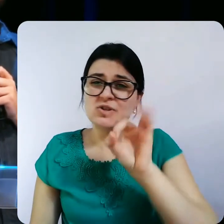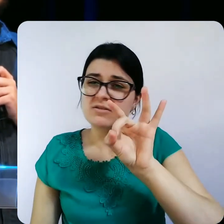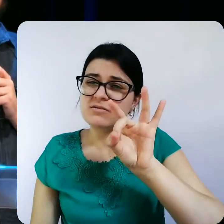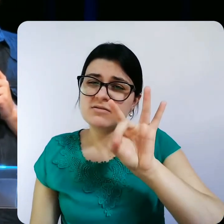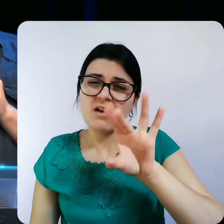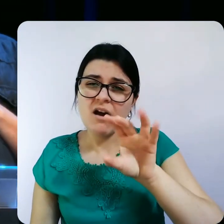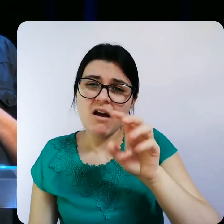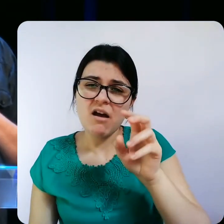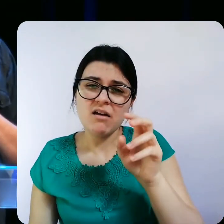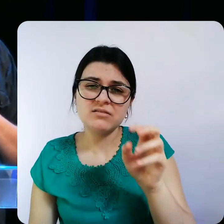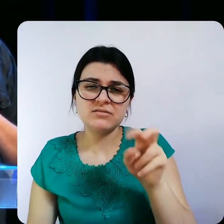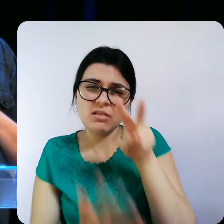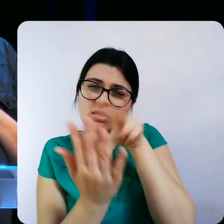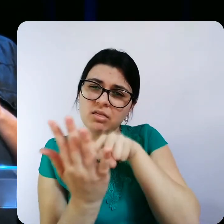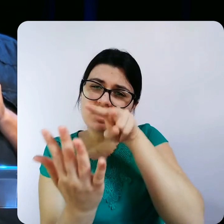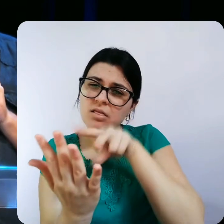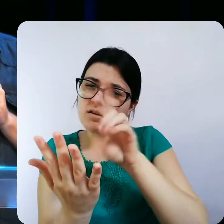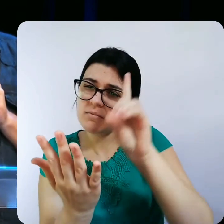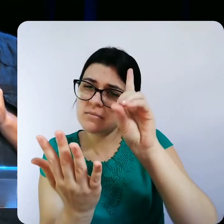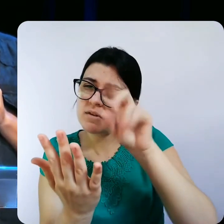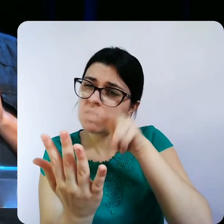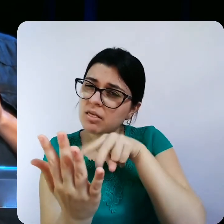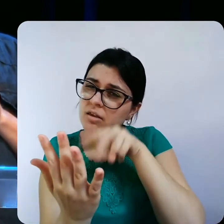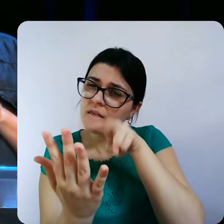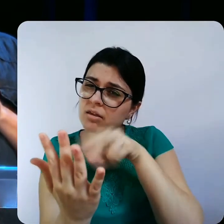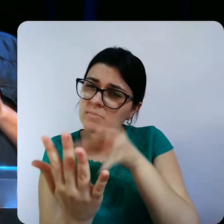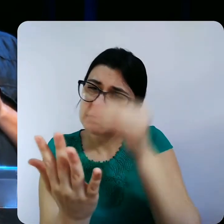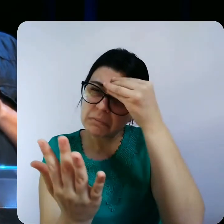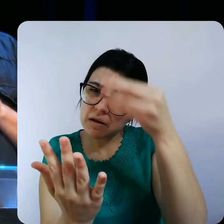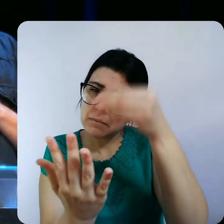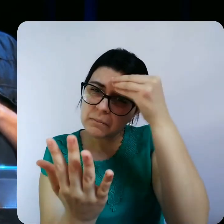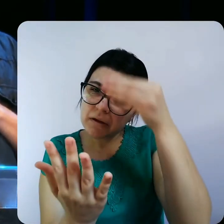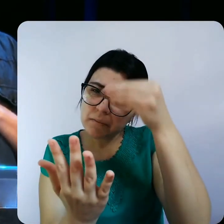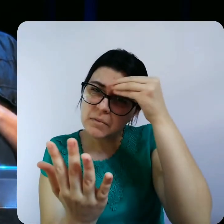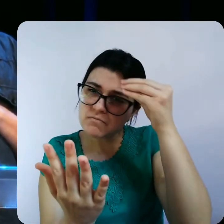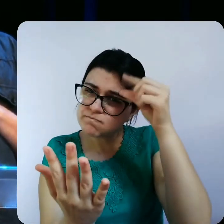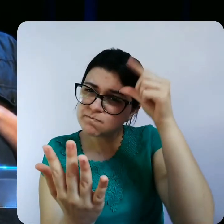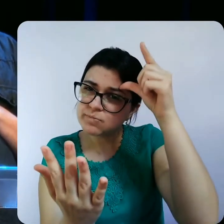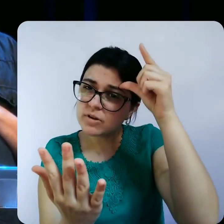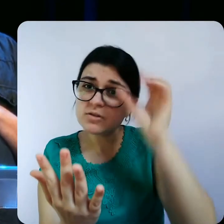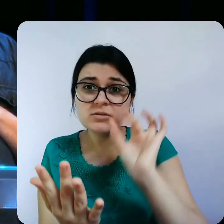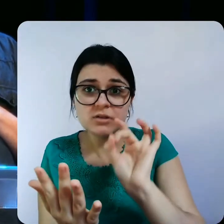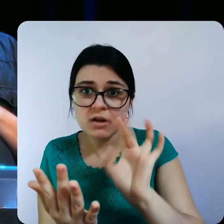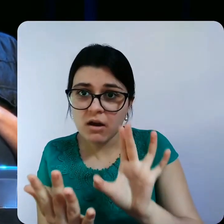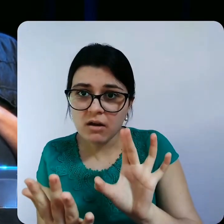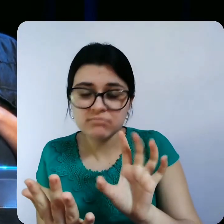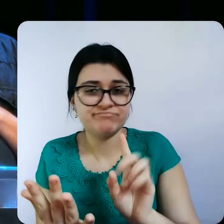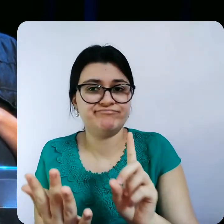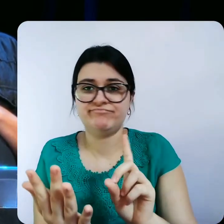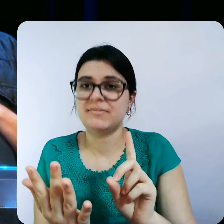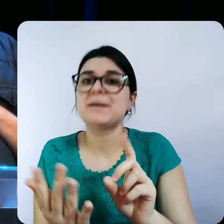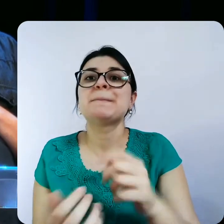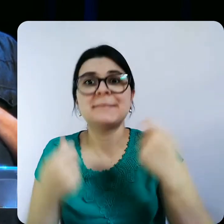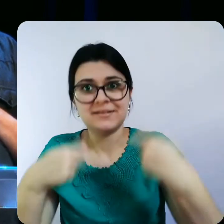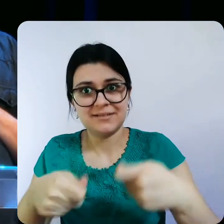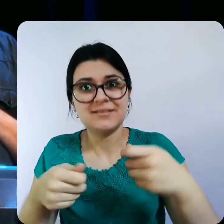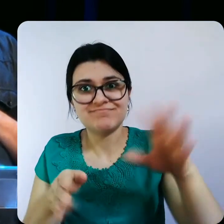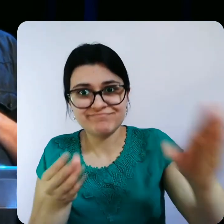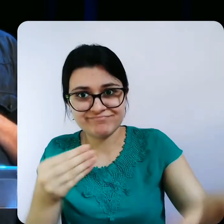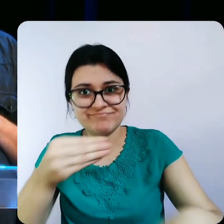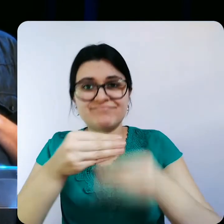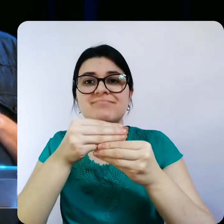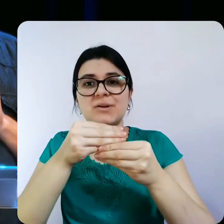algo que você precisa experimentar, que é o Espírito de Deus. Que no momento que você entende que foi adotado como filho, Deus nos